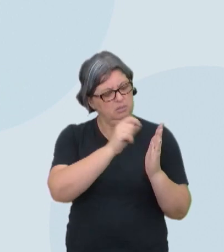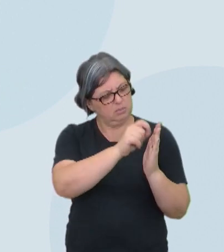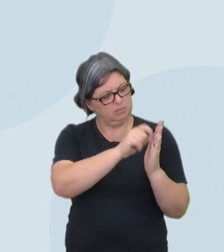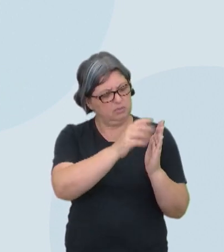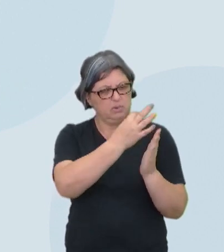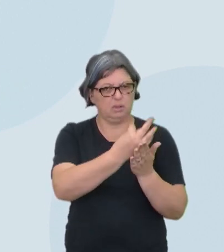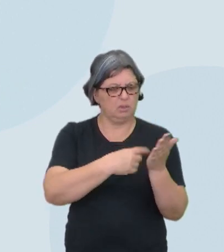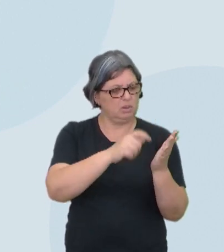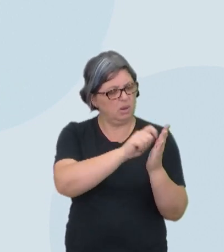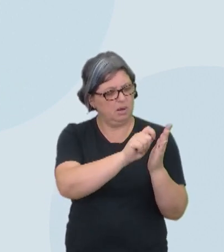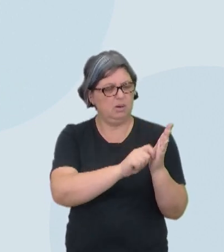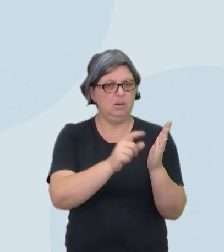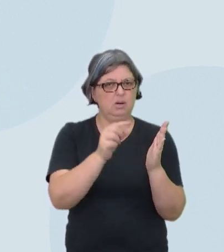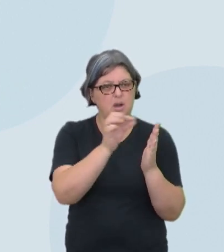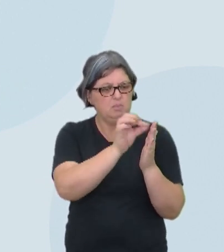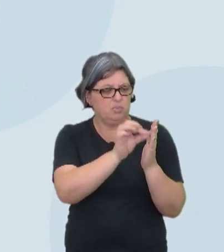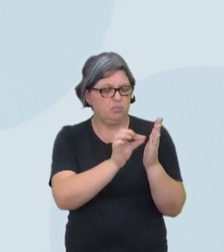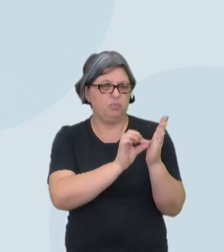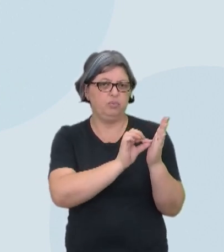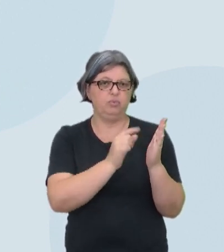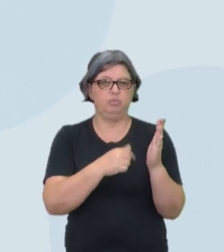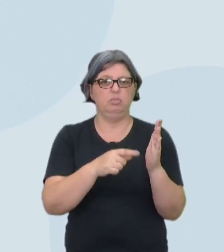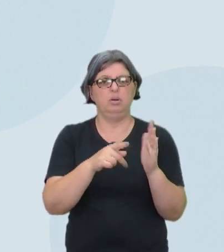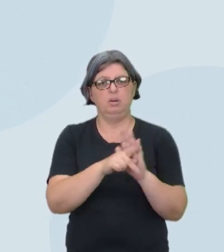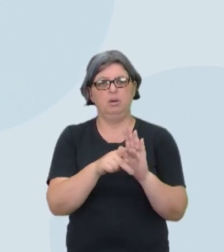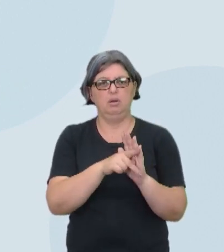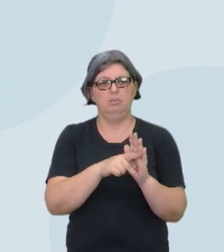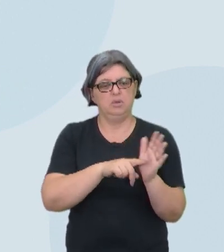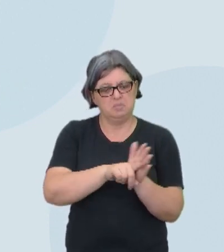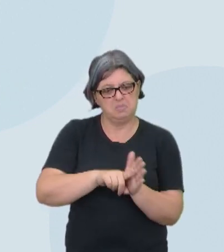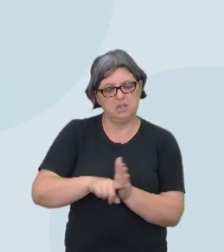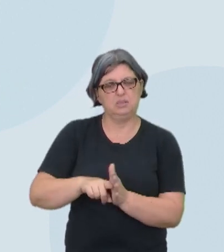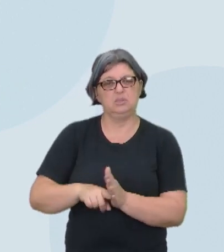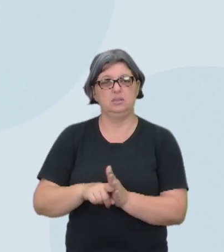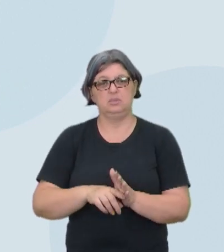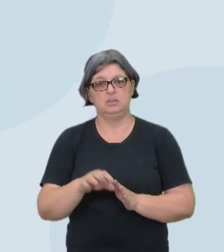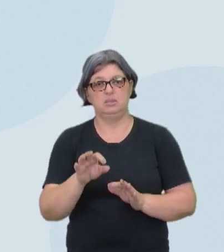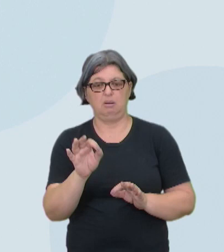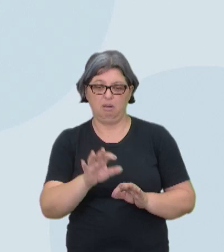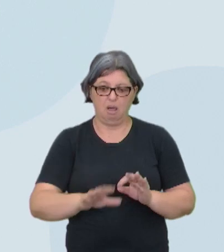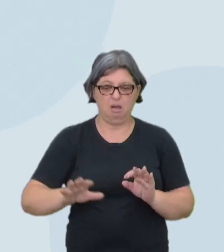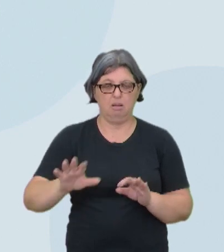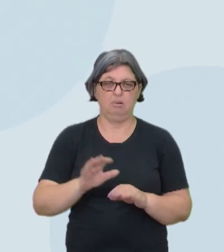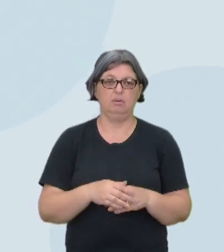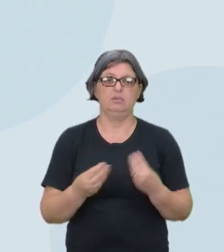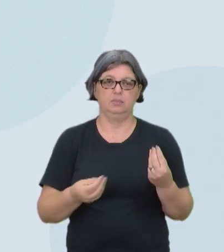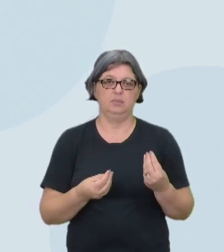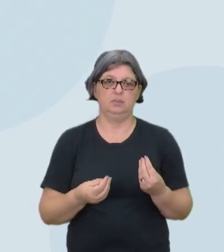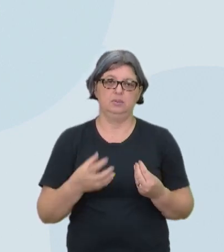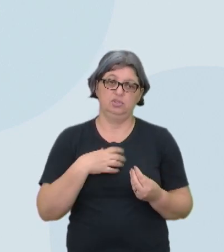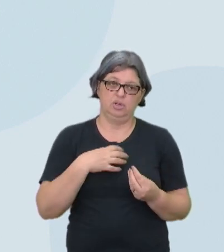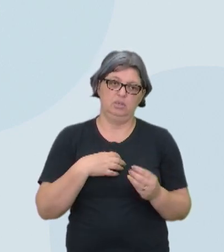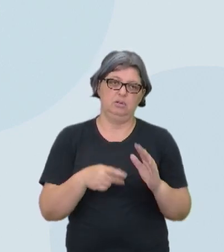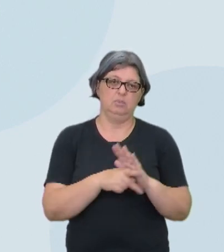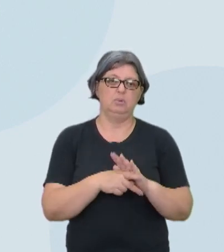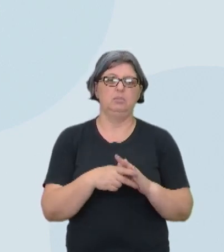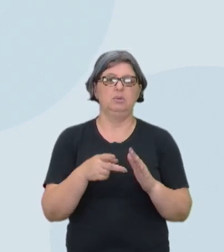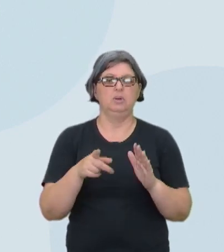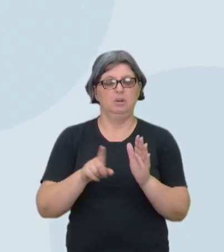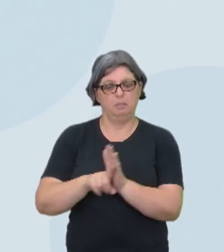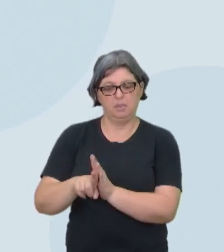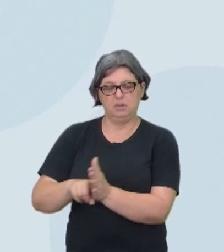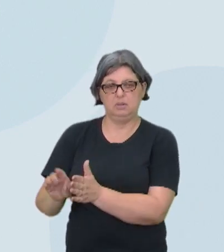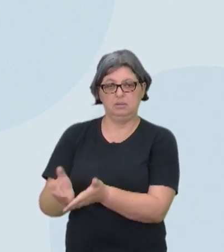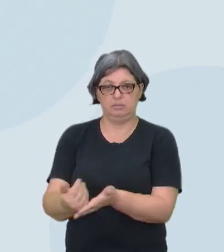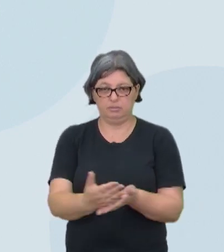faz grifos, você faz anotações, faz mapa mental, qual é o seu estilo? Como fazer a curadoria das informações,